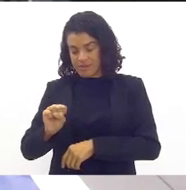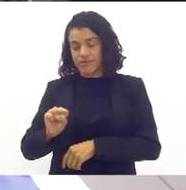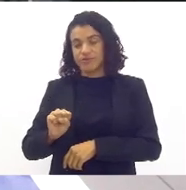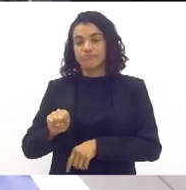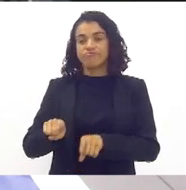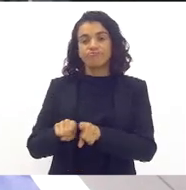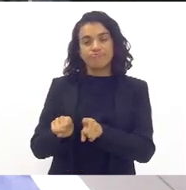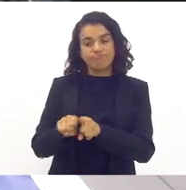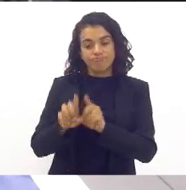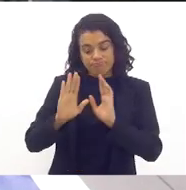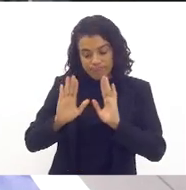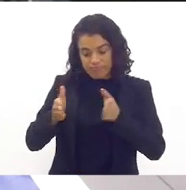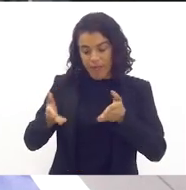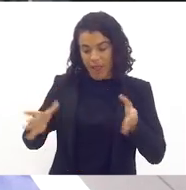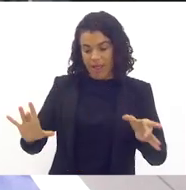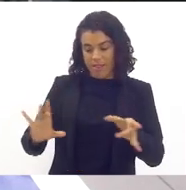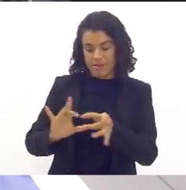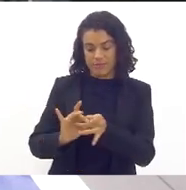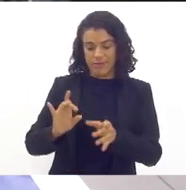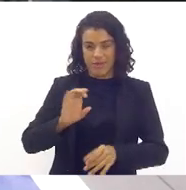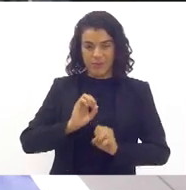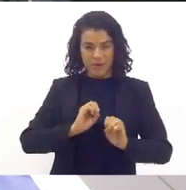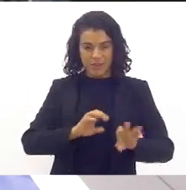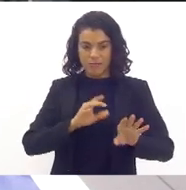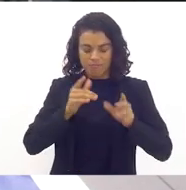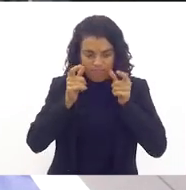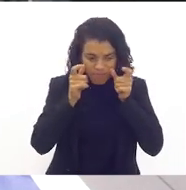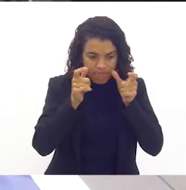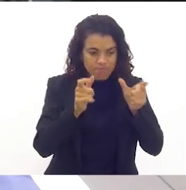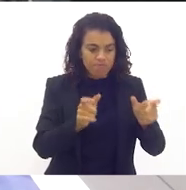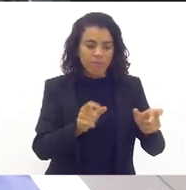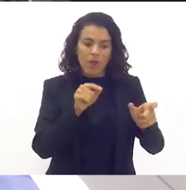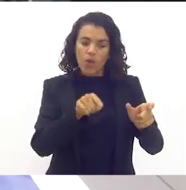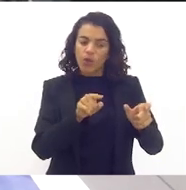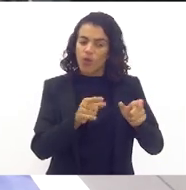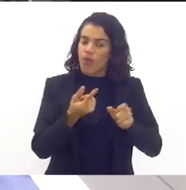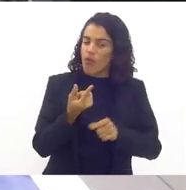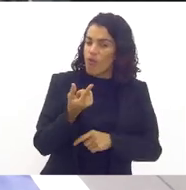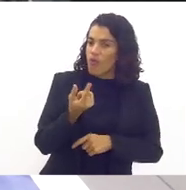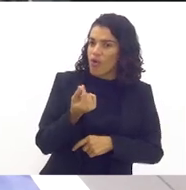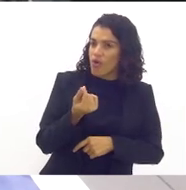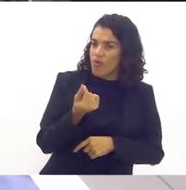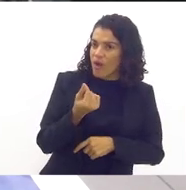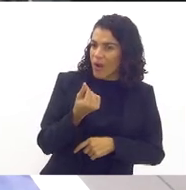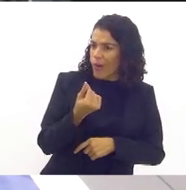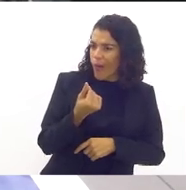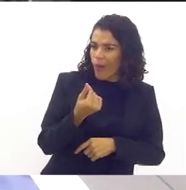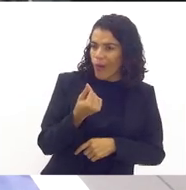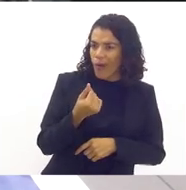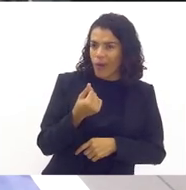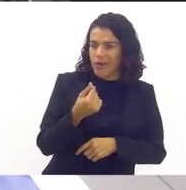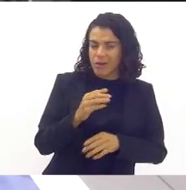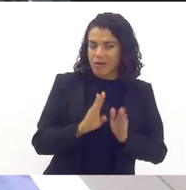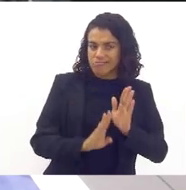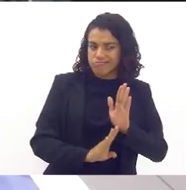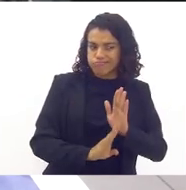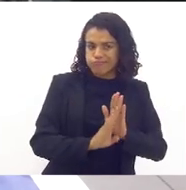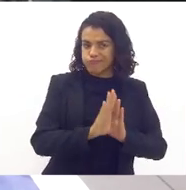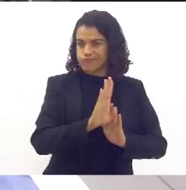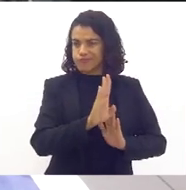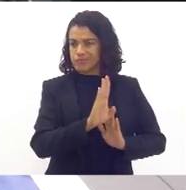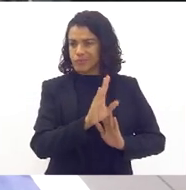relação especificamente à educação, me chama a atenção que o índice está distante de ser